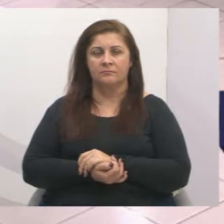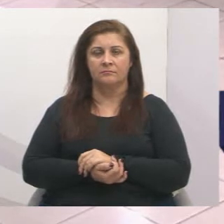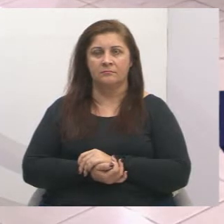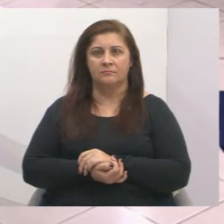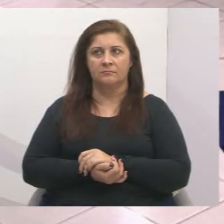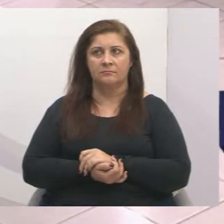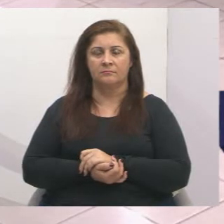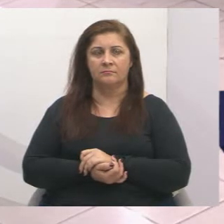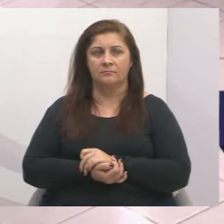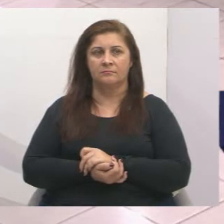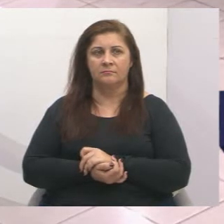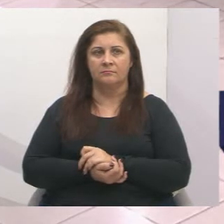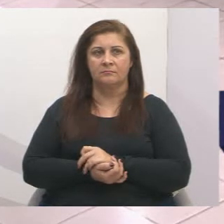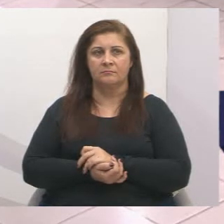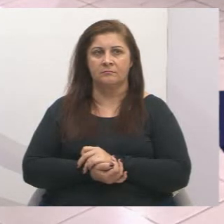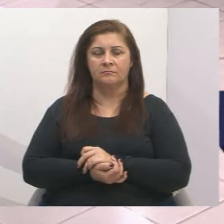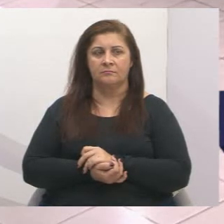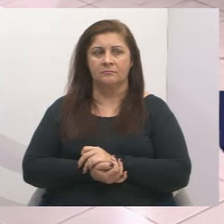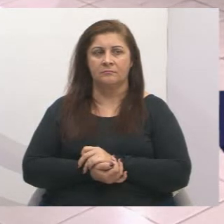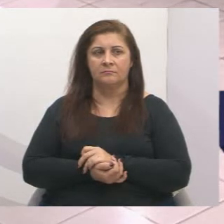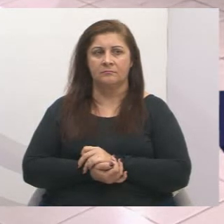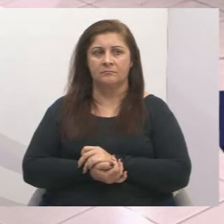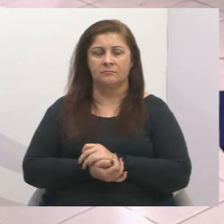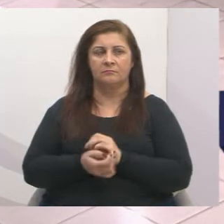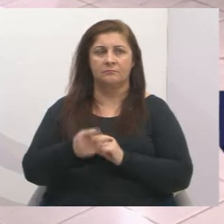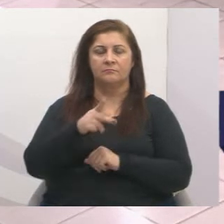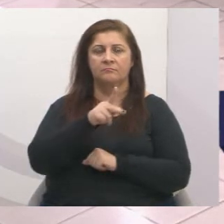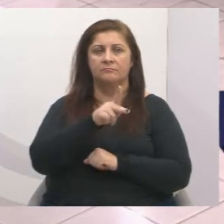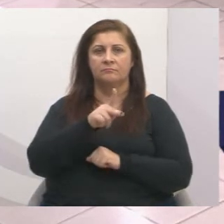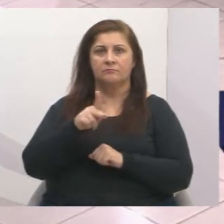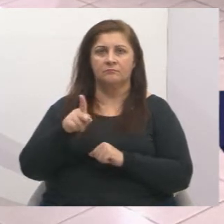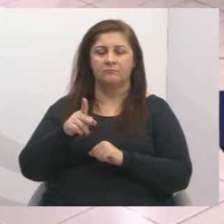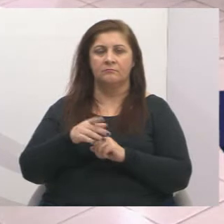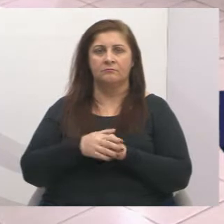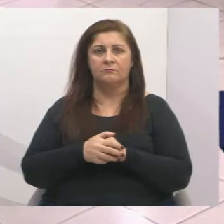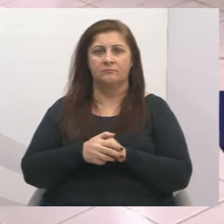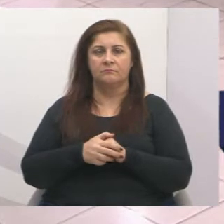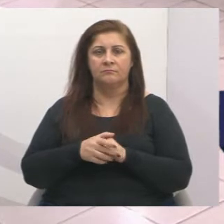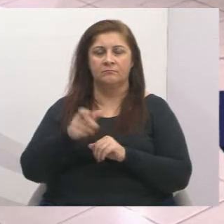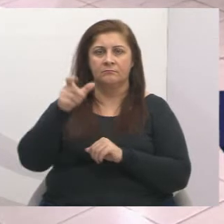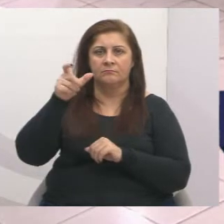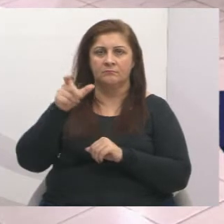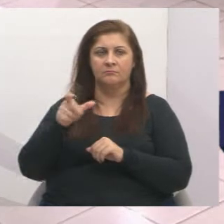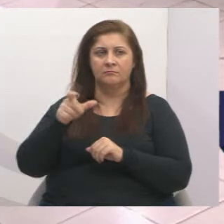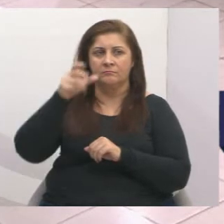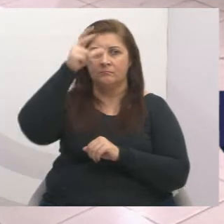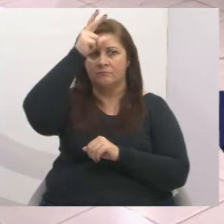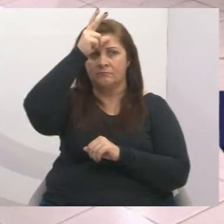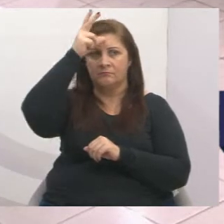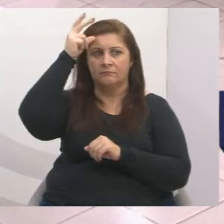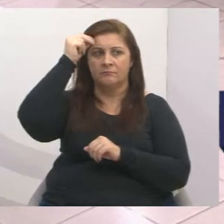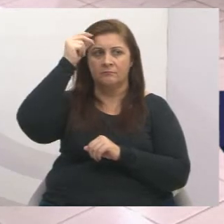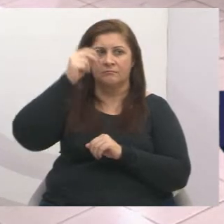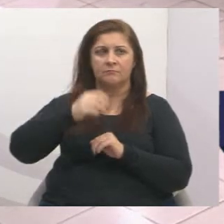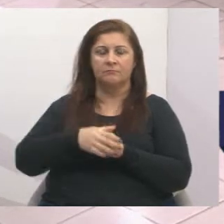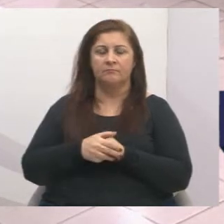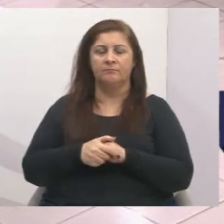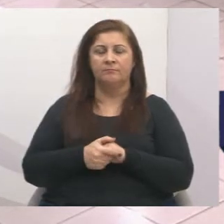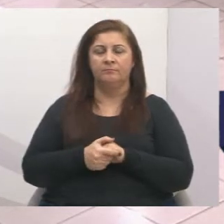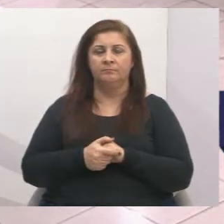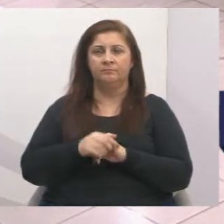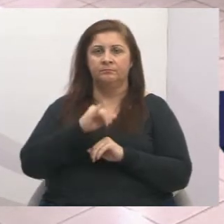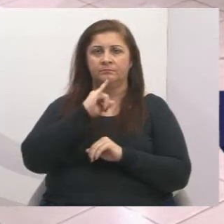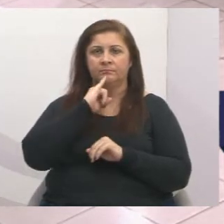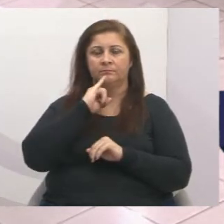vereador Paulinho dos Condutores, prefeito municipal Isaías